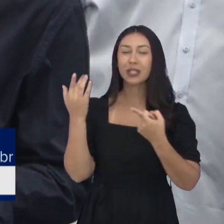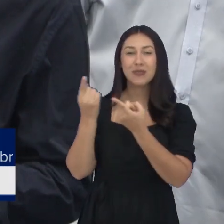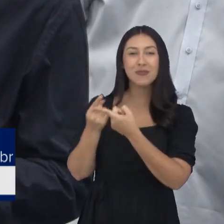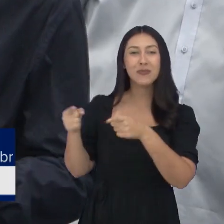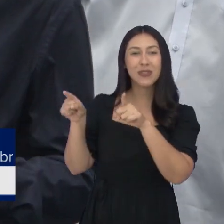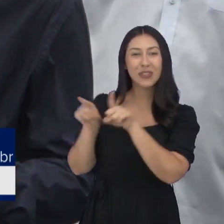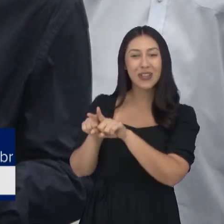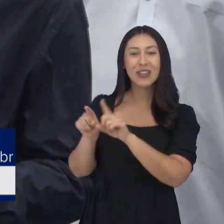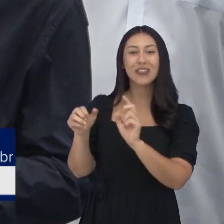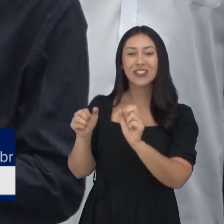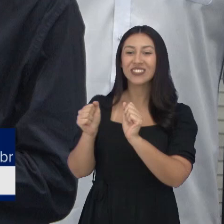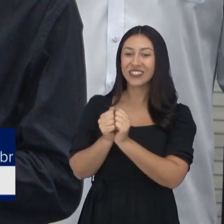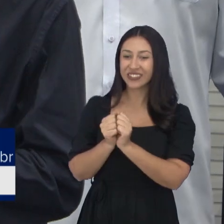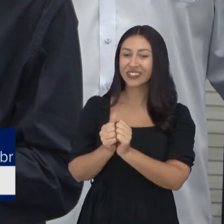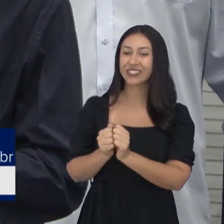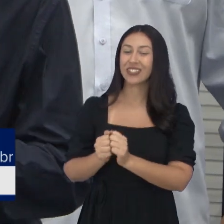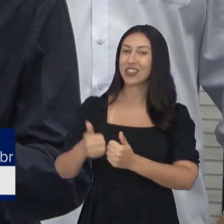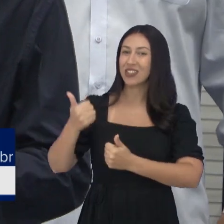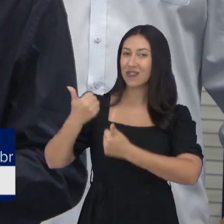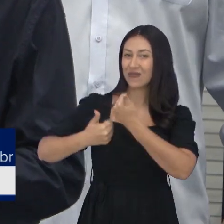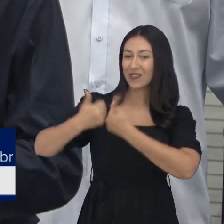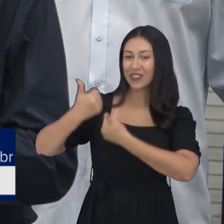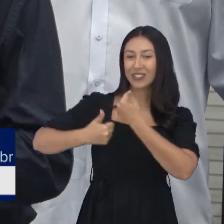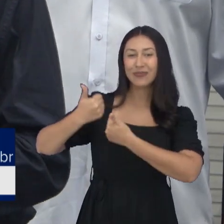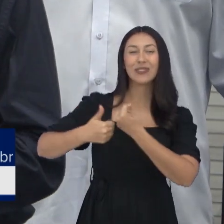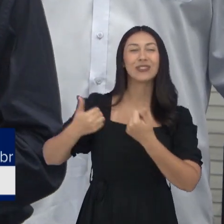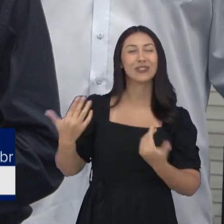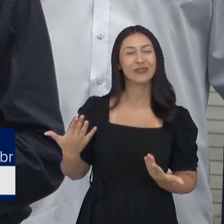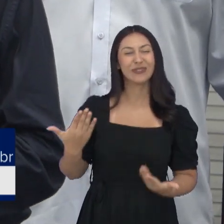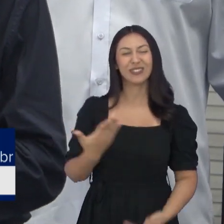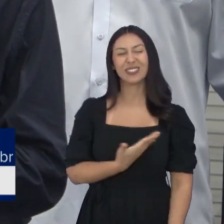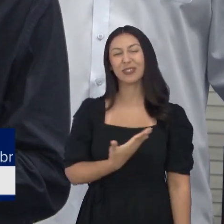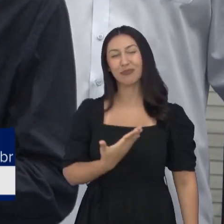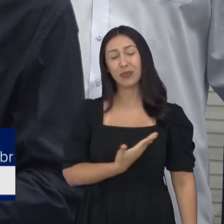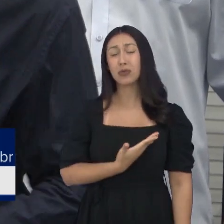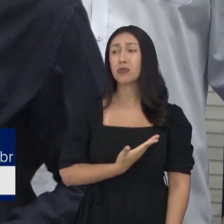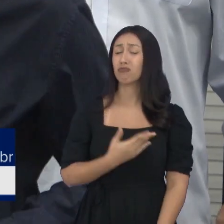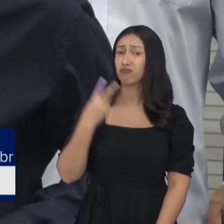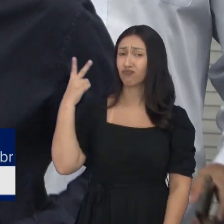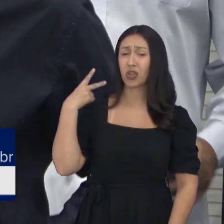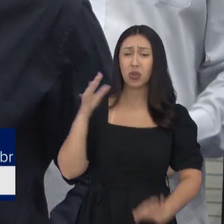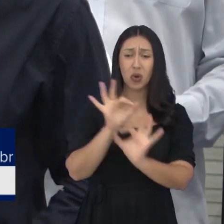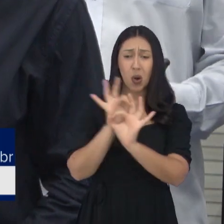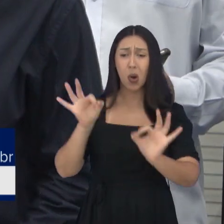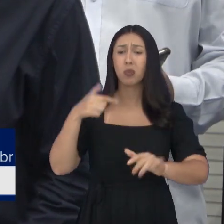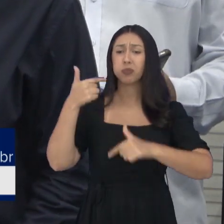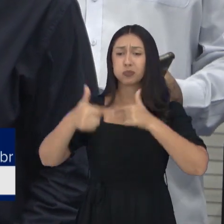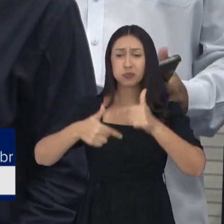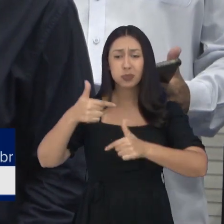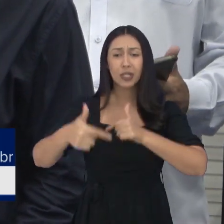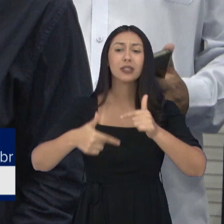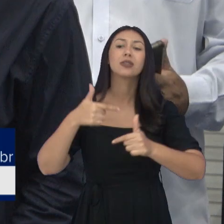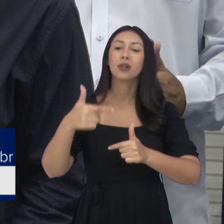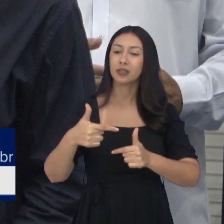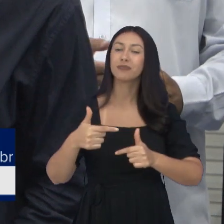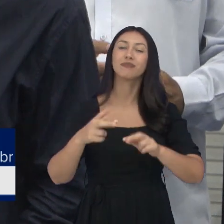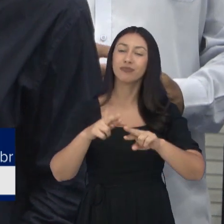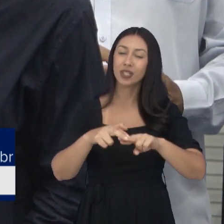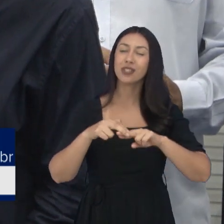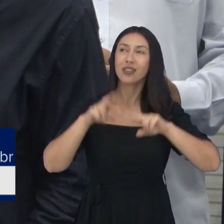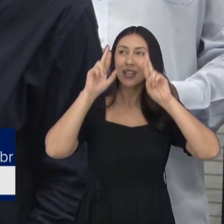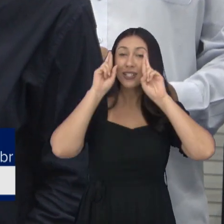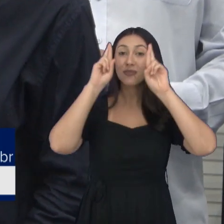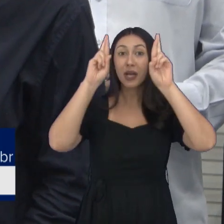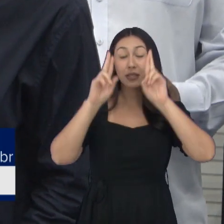maravilhosa aí, Romário e Bebeto, parceirão, amigo, um ótimo vereador, trabalhador. Então, tem todo o nosso respeito, vai